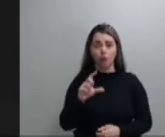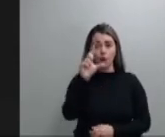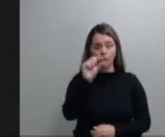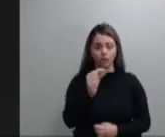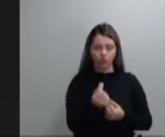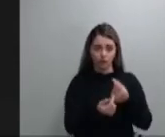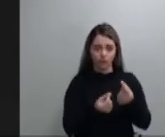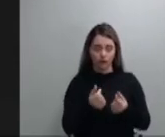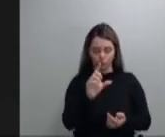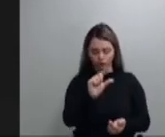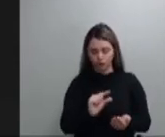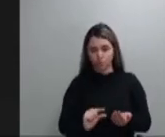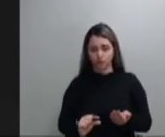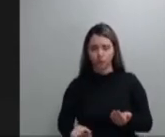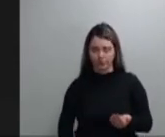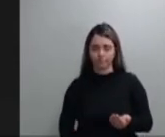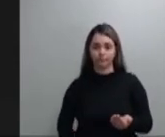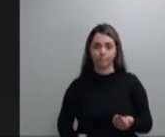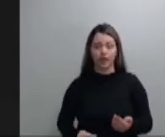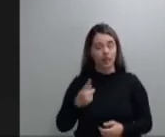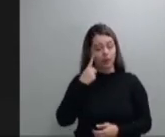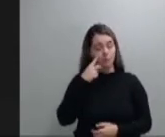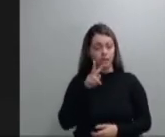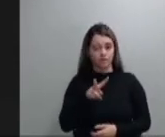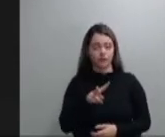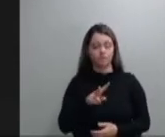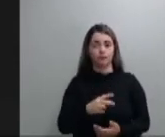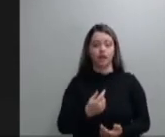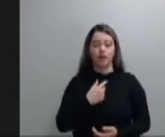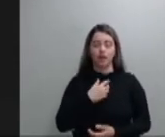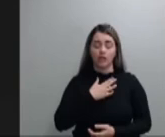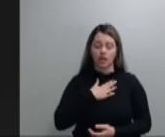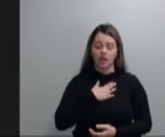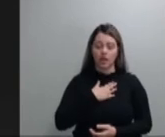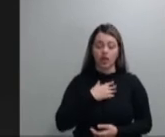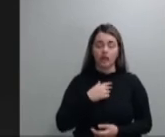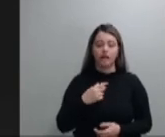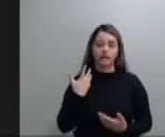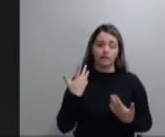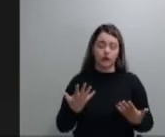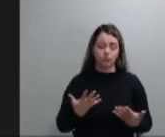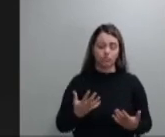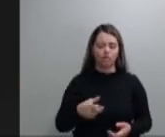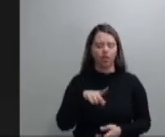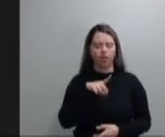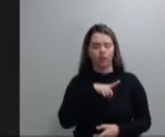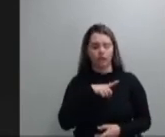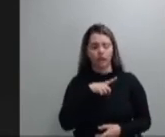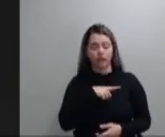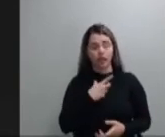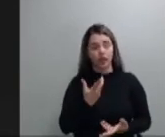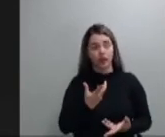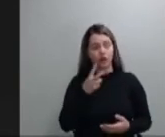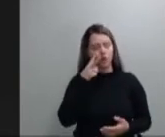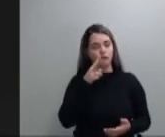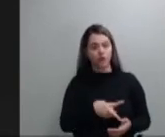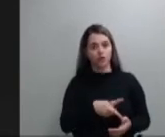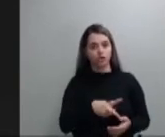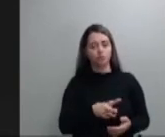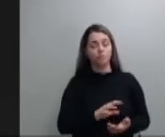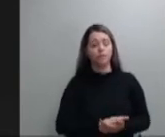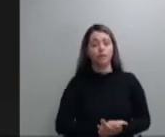preço rebaixado na minha visão deve ser o preço rebaixado e isso o tribunal não analisou